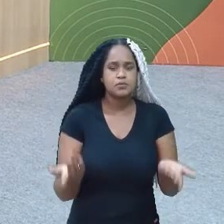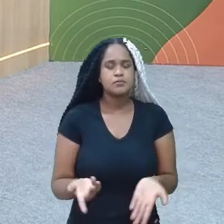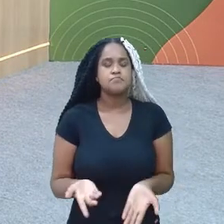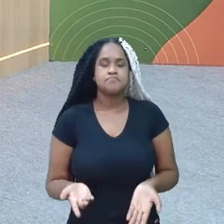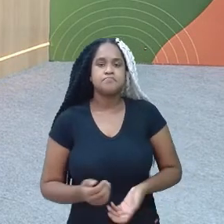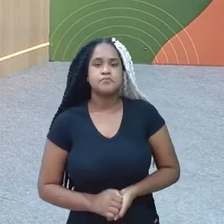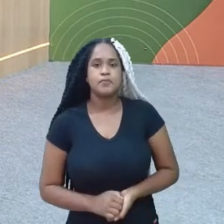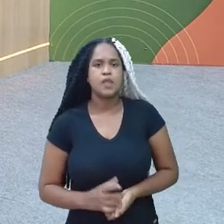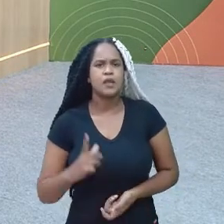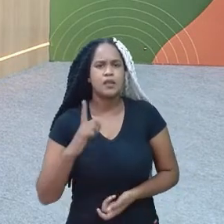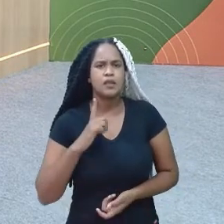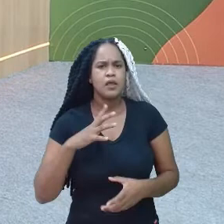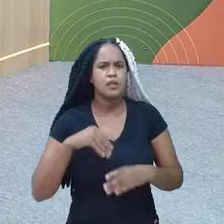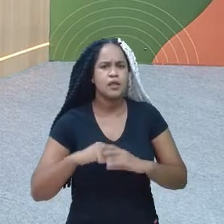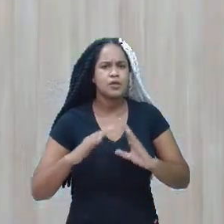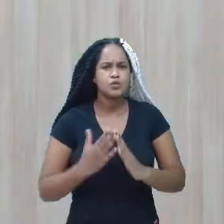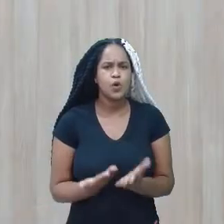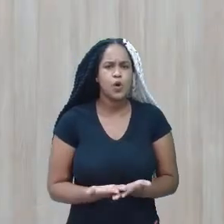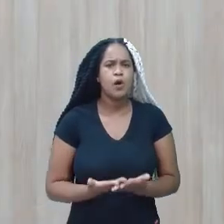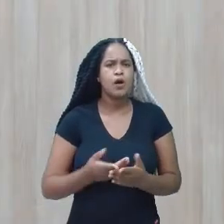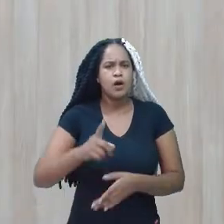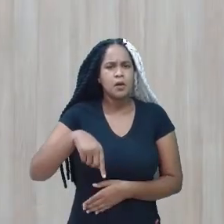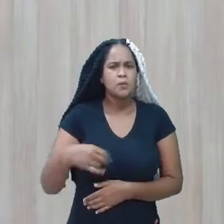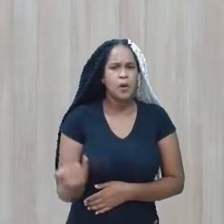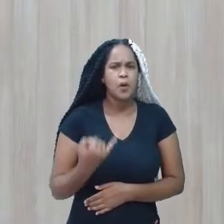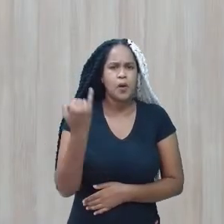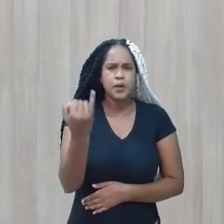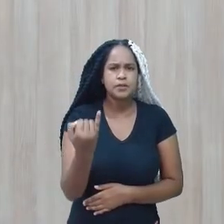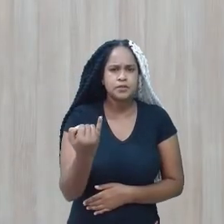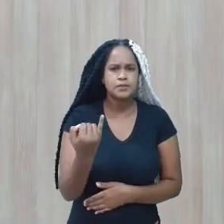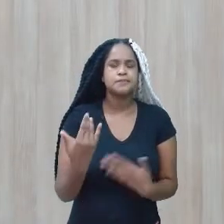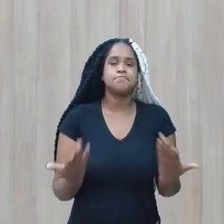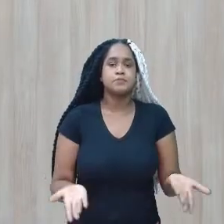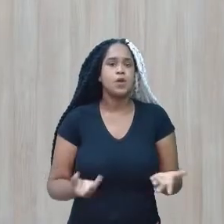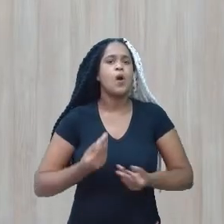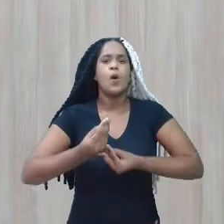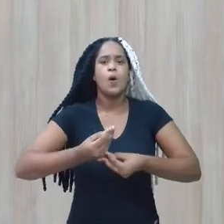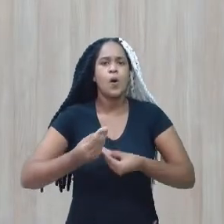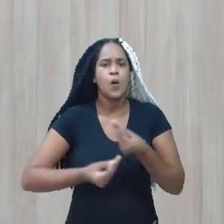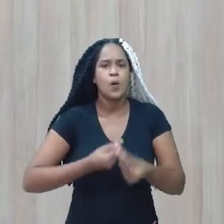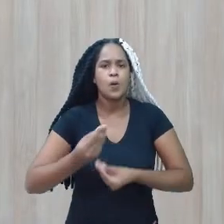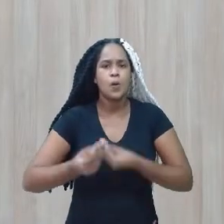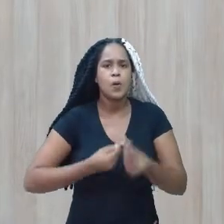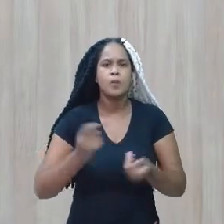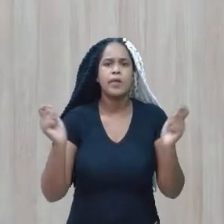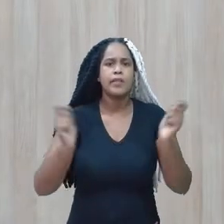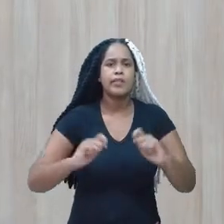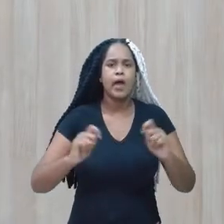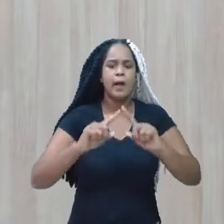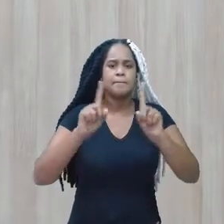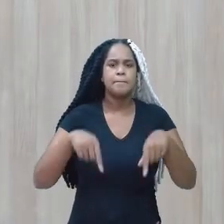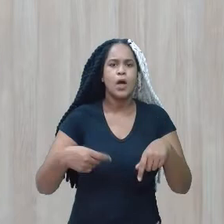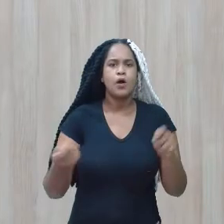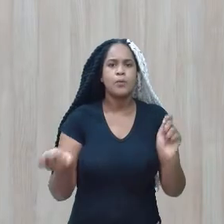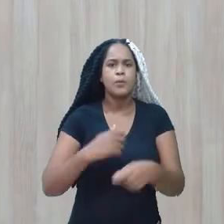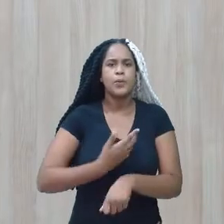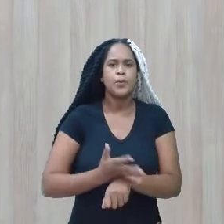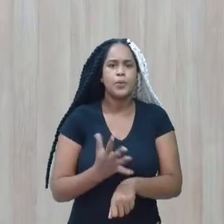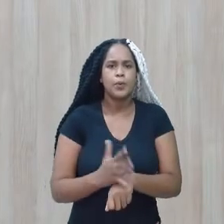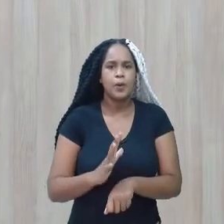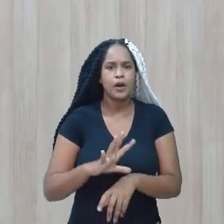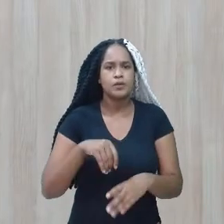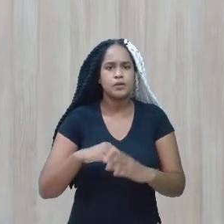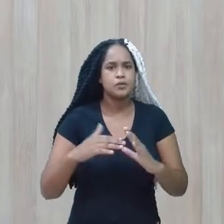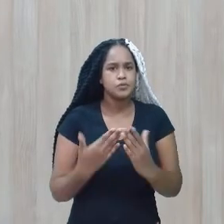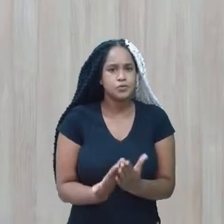ele ter na escola? De fato é importante ser vivenciado? Como podemos viver esse projeto